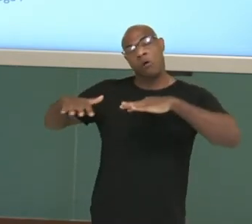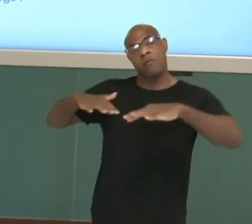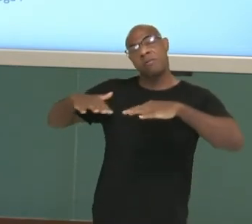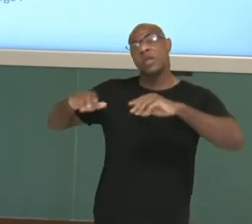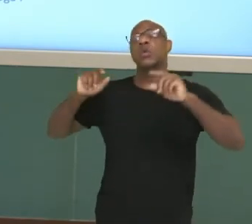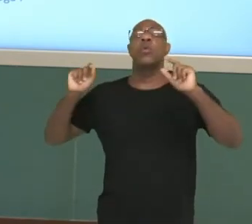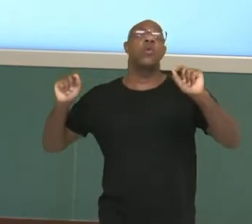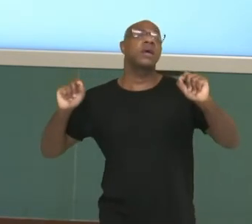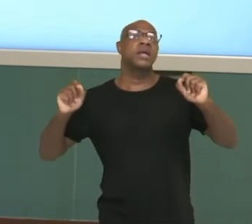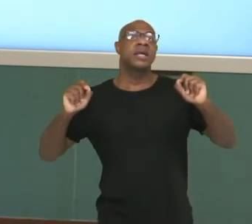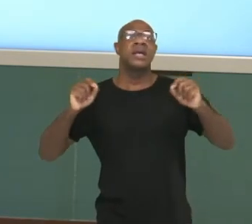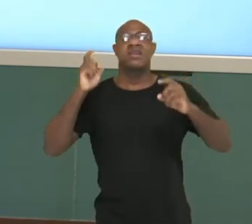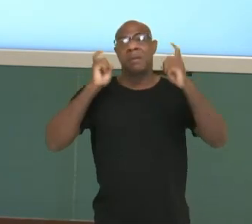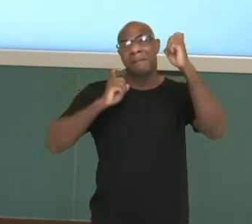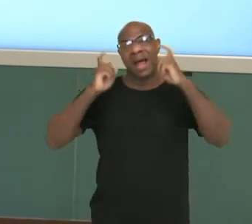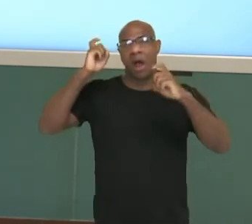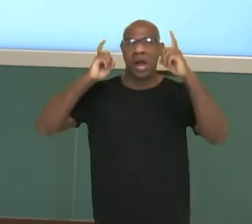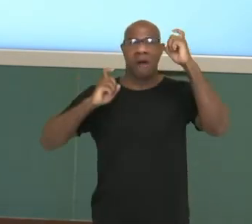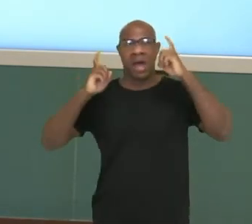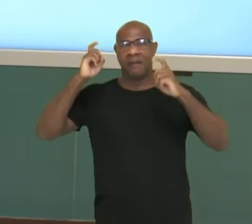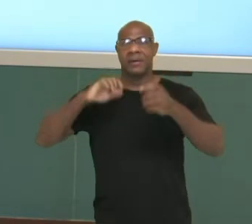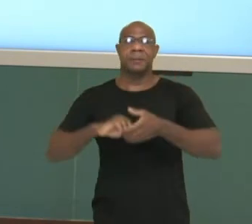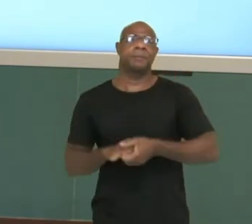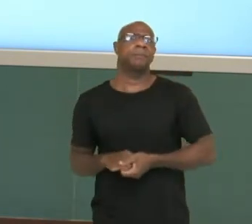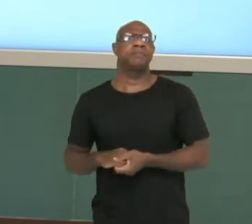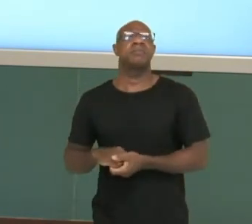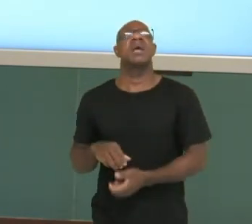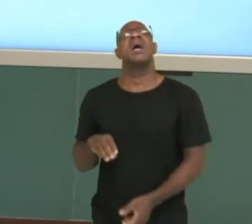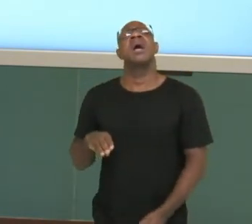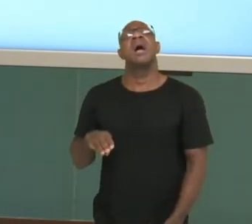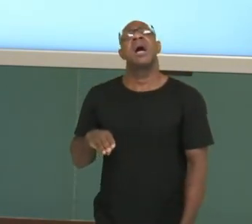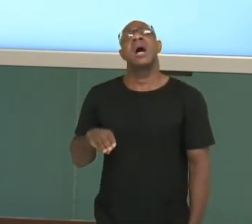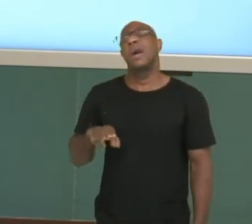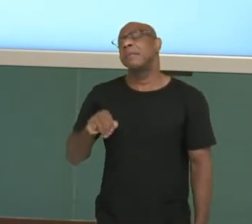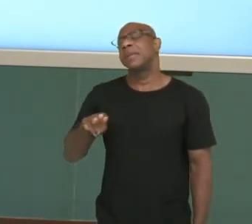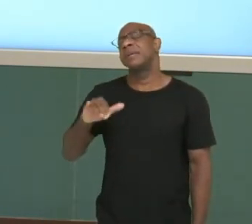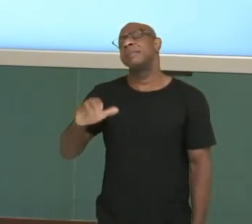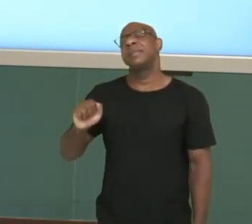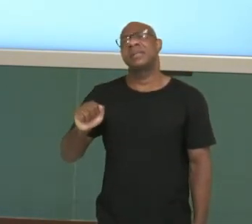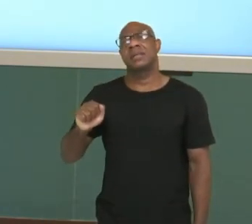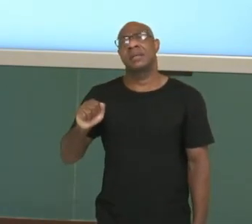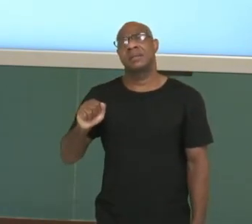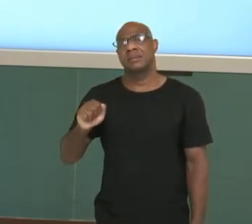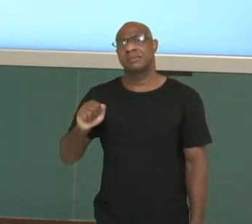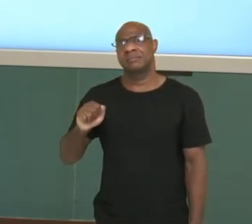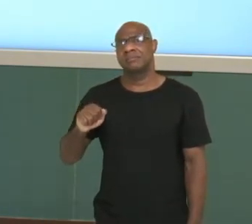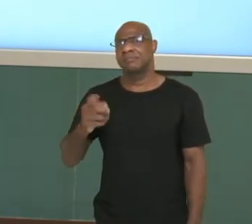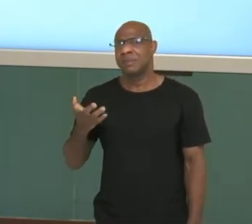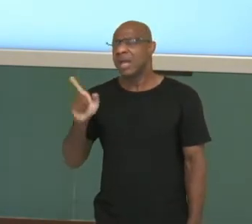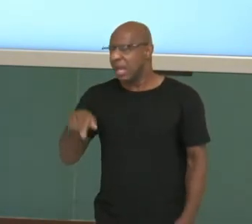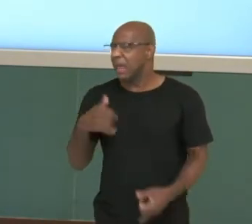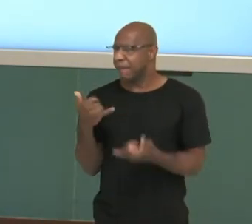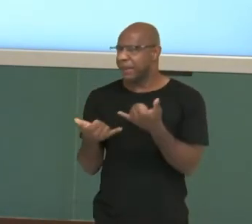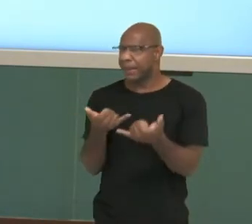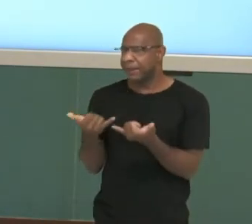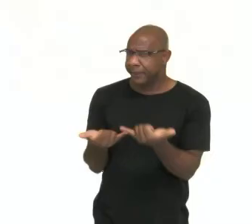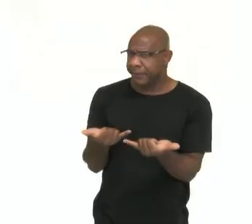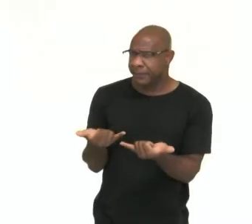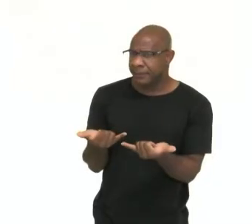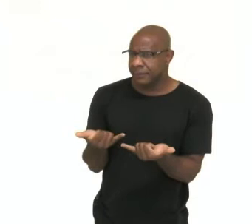e expressões faciais. E a mímica? Nós já vimos que ela é uma arte. E aí, ela é uma